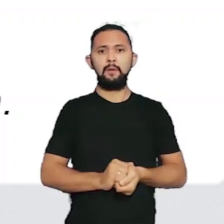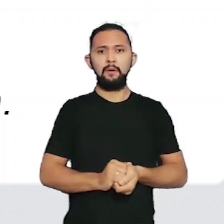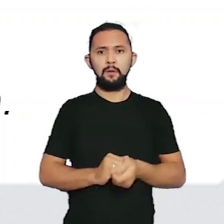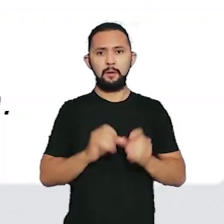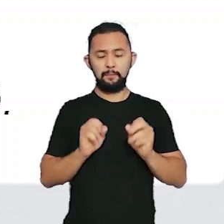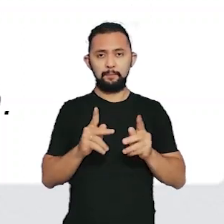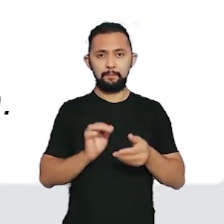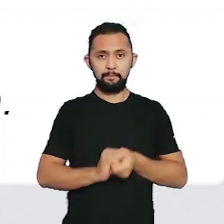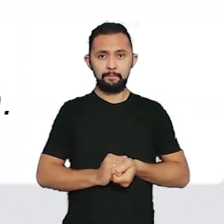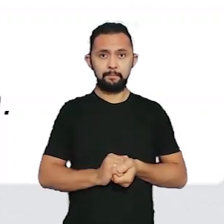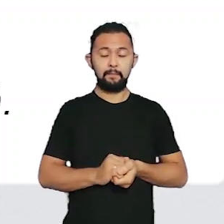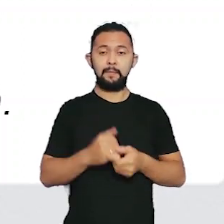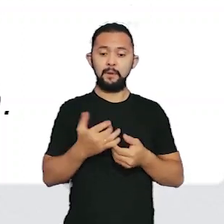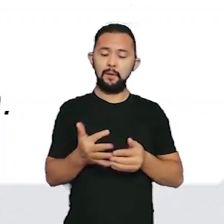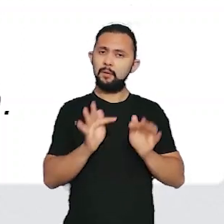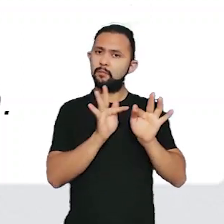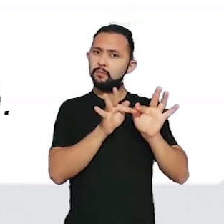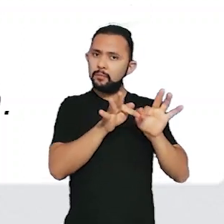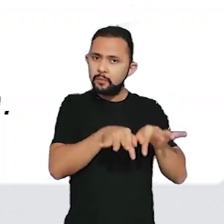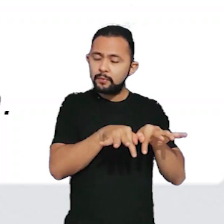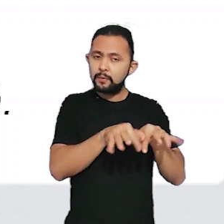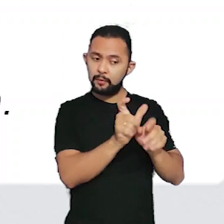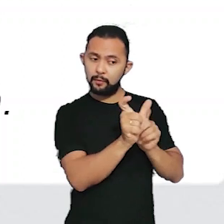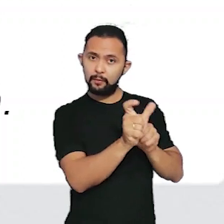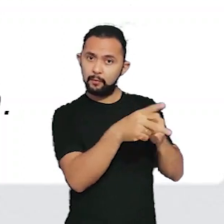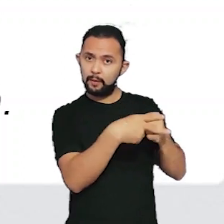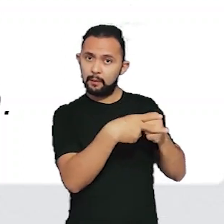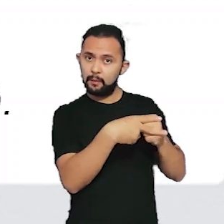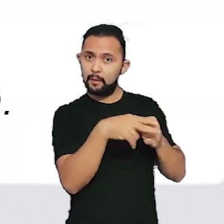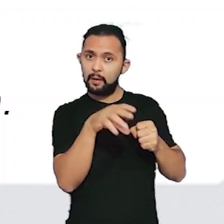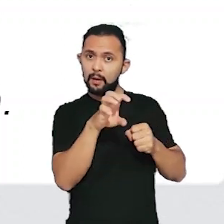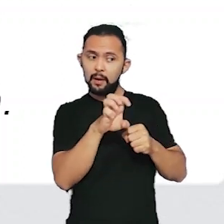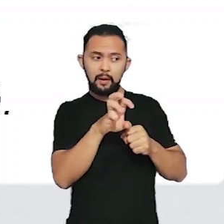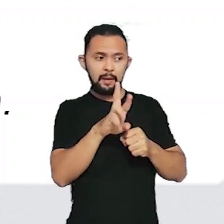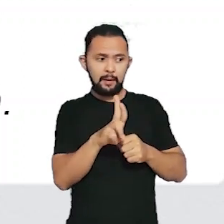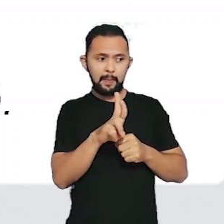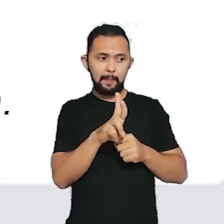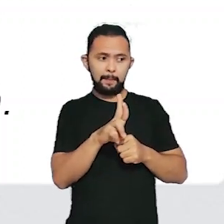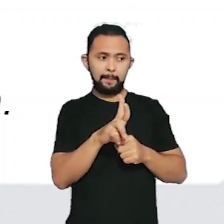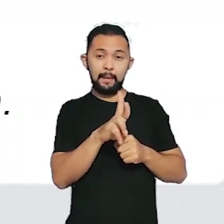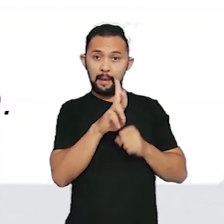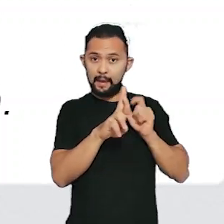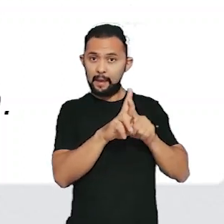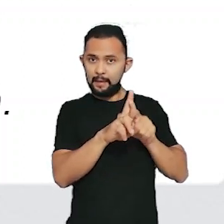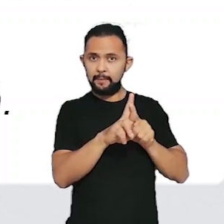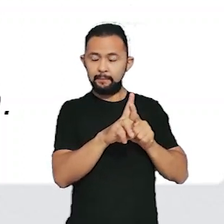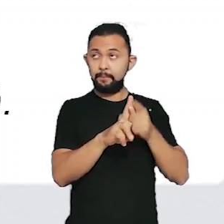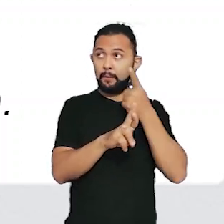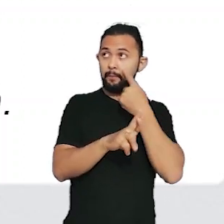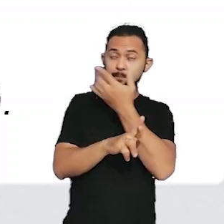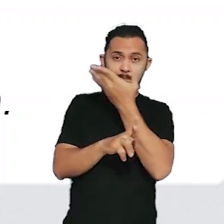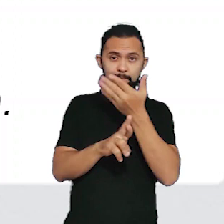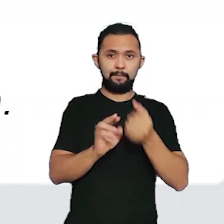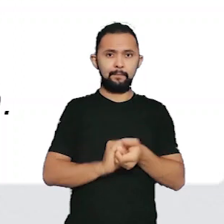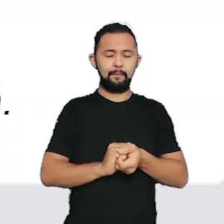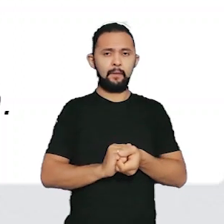forma infinitiva, que é aquela terminaçãozinha R, tá? Marcada aí pela terminação R. Você